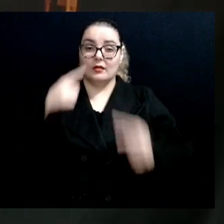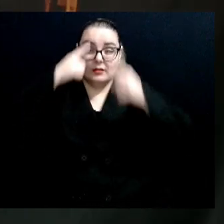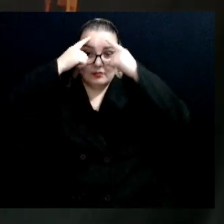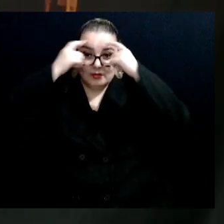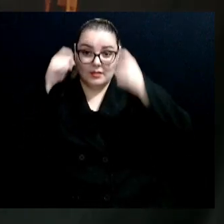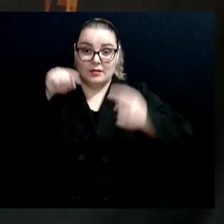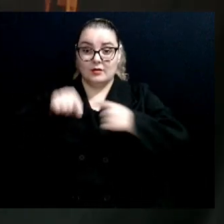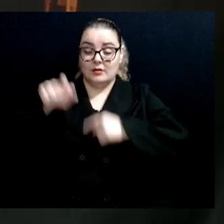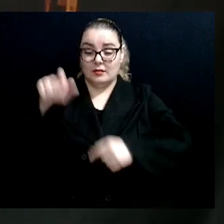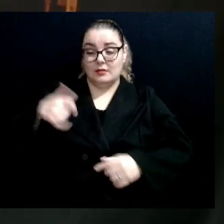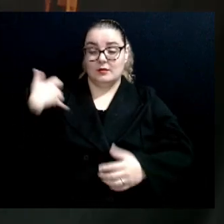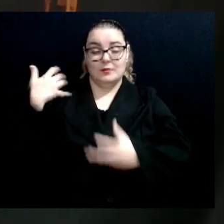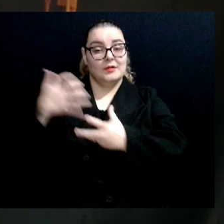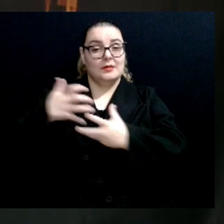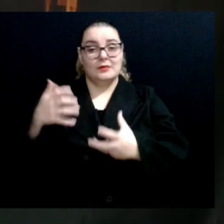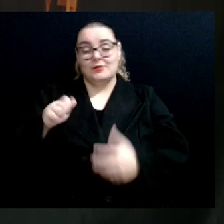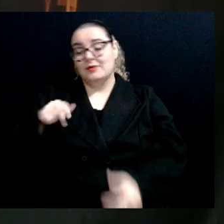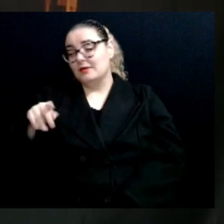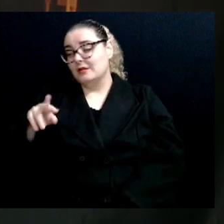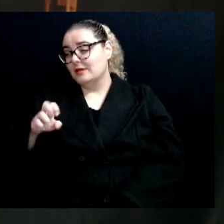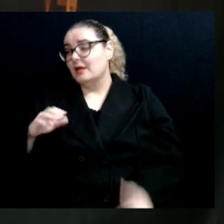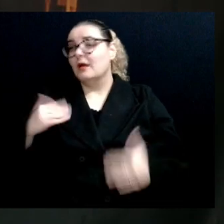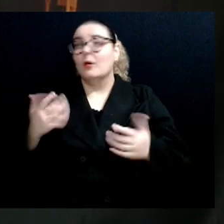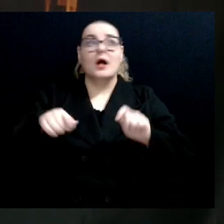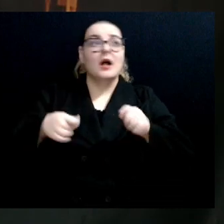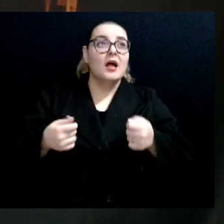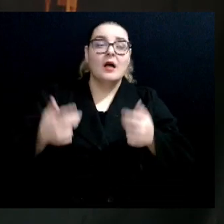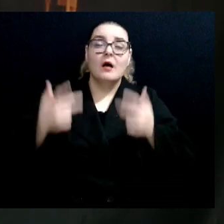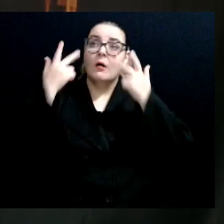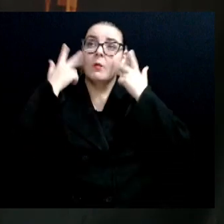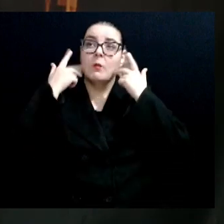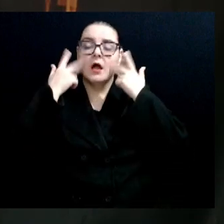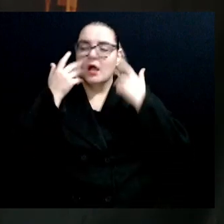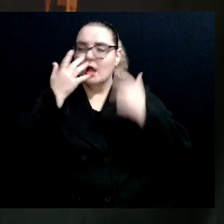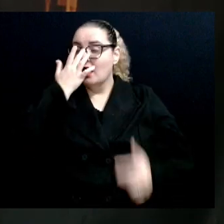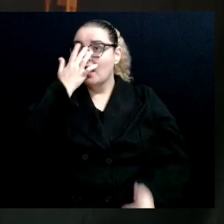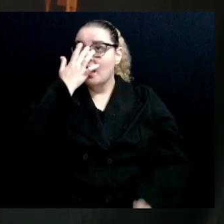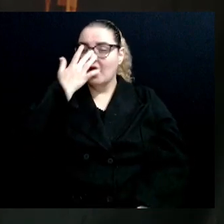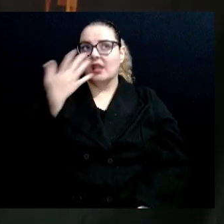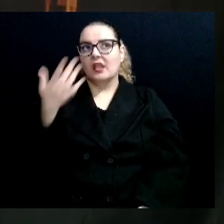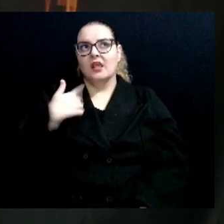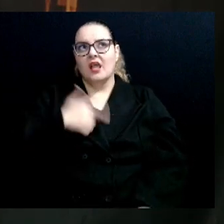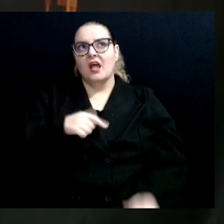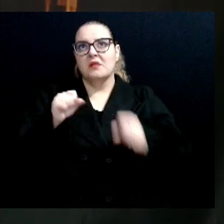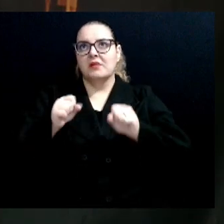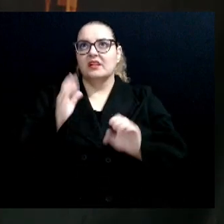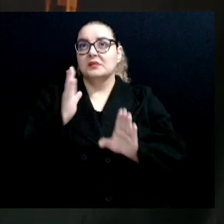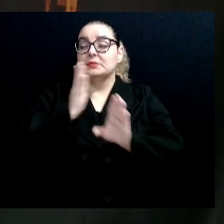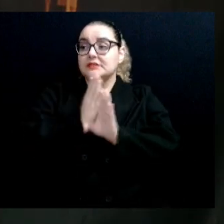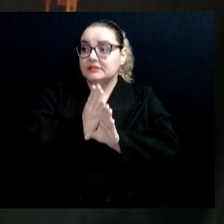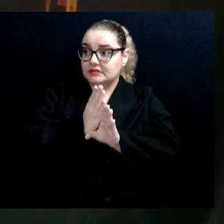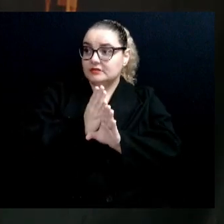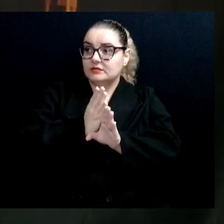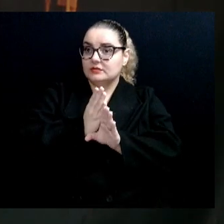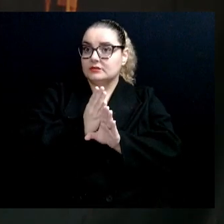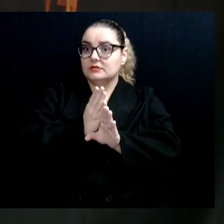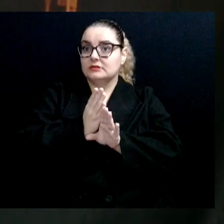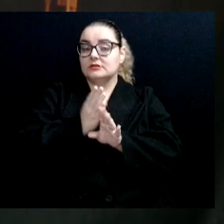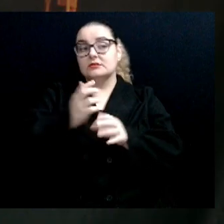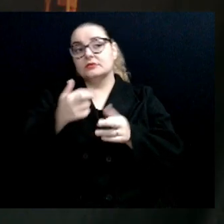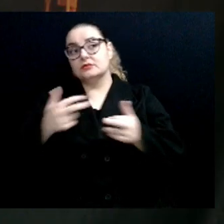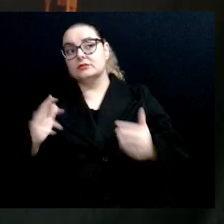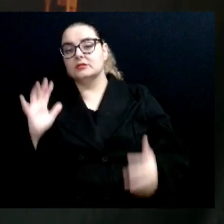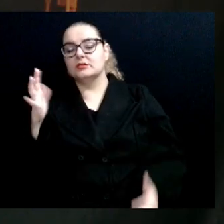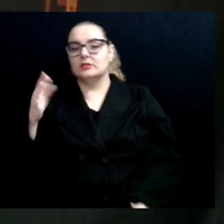idosa, André, quais são os sinais mais comuns que a gente pode identificar que algo está acontecendo dentro de